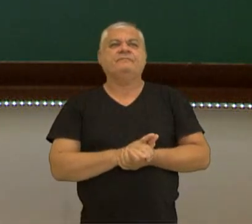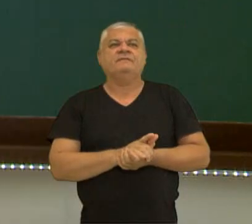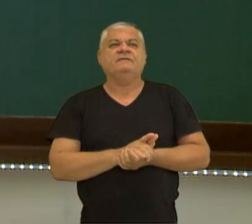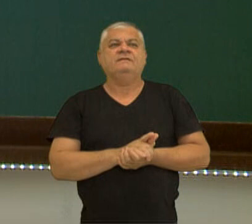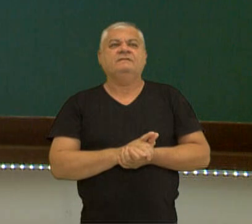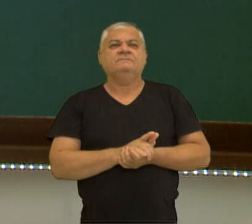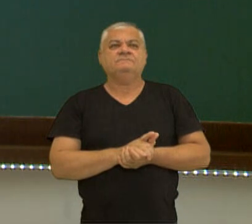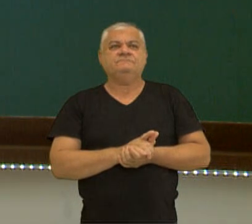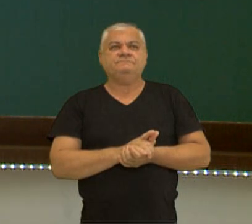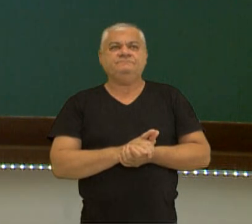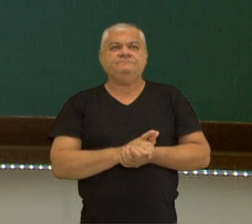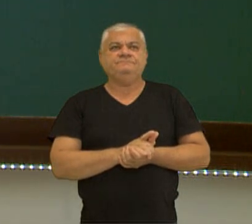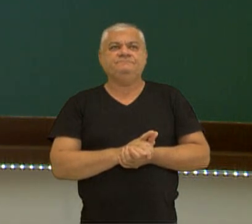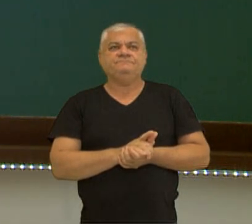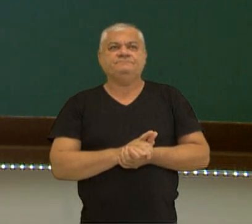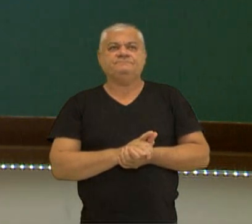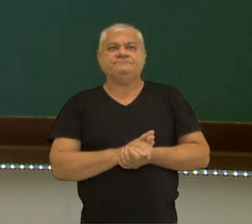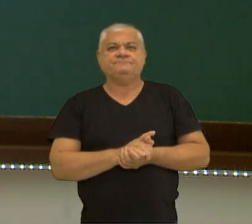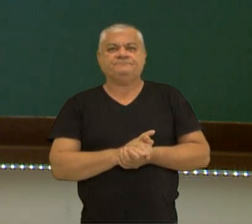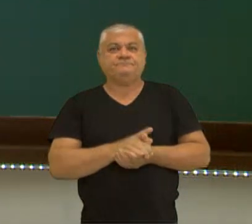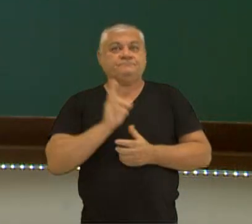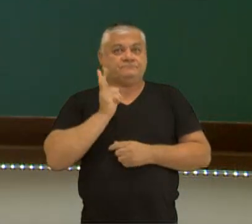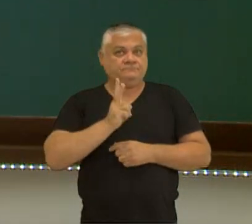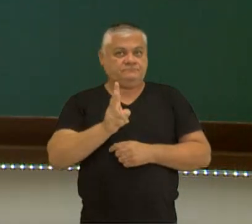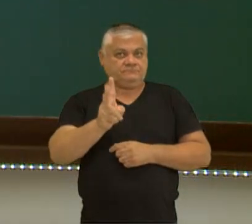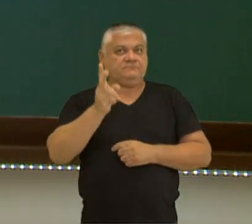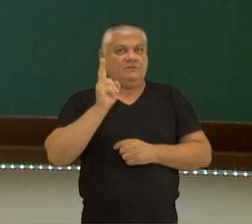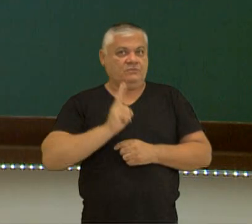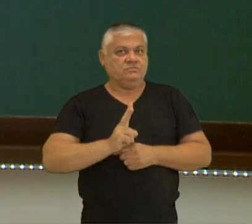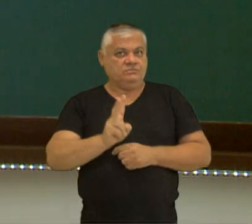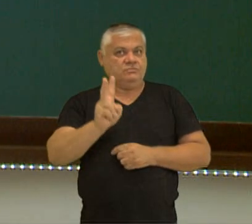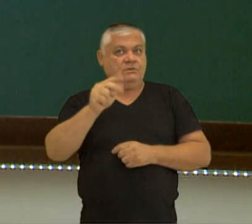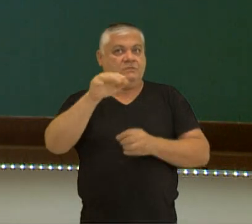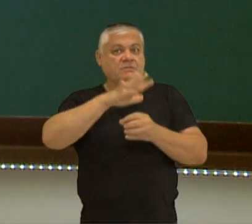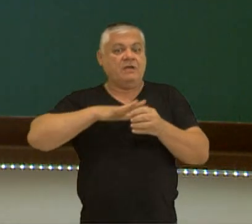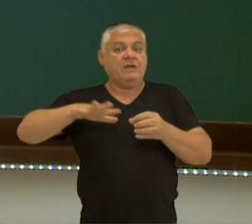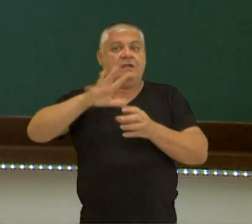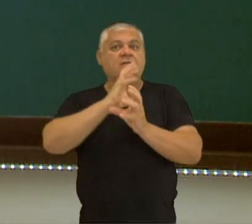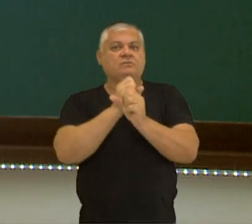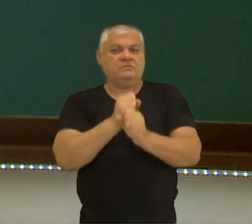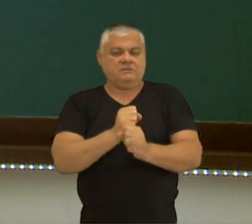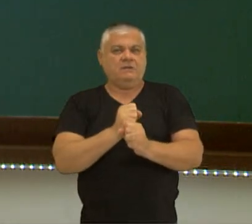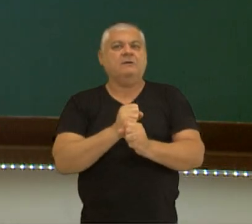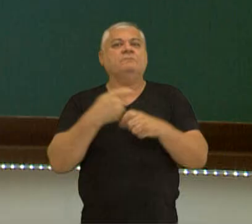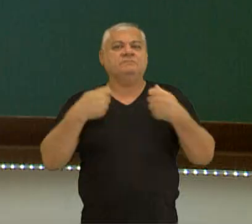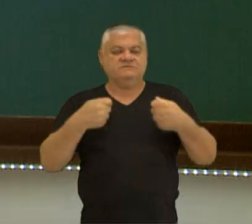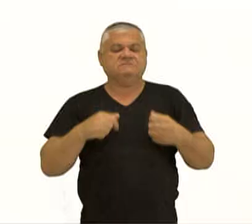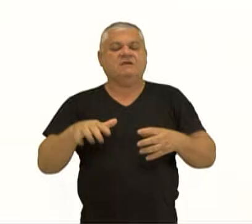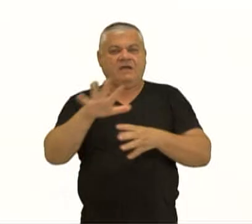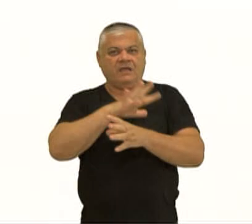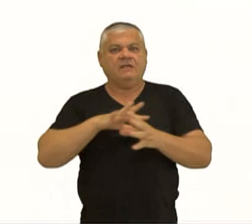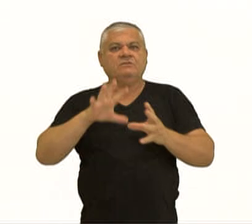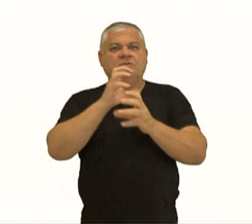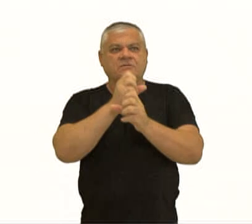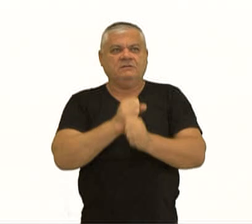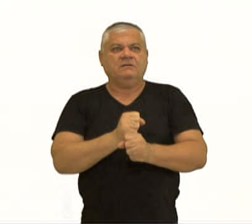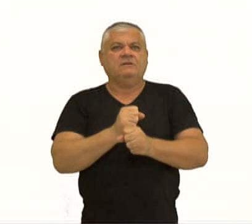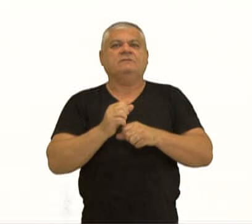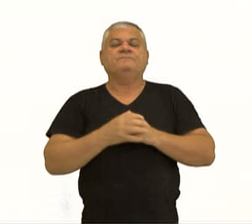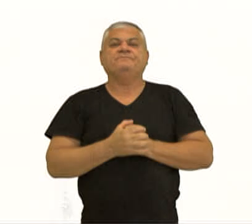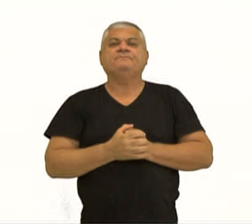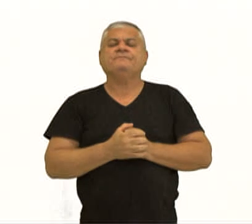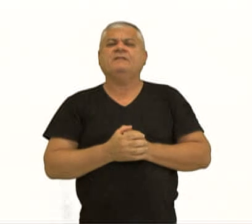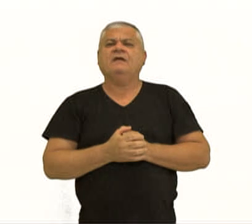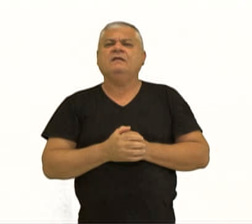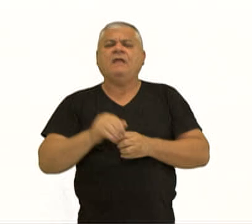ao nosso terceiro, continuando, né? Já estava esquecendo da área total, né, gente? Aqui, nós temos que calcular a área total antes de ir para o nosso terceiro